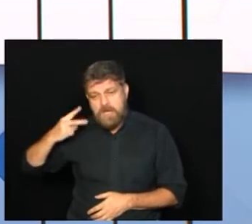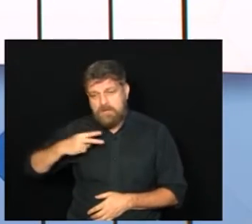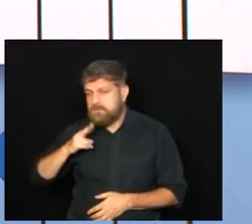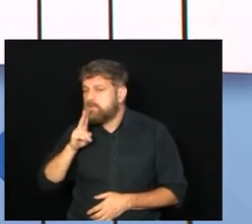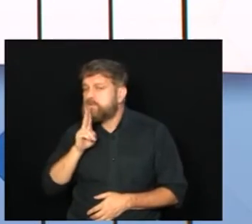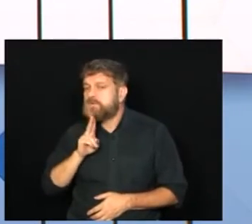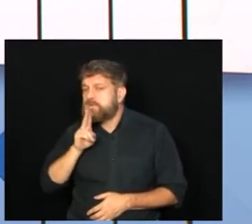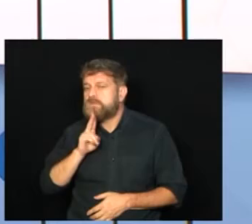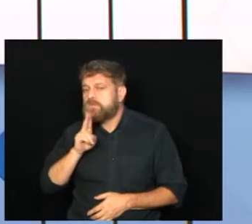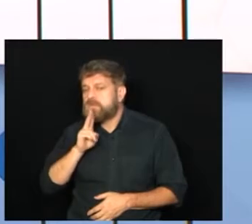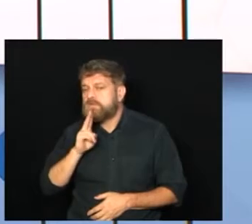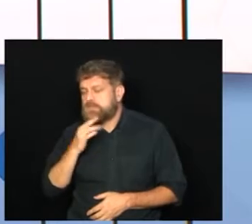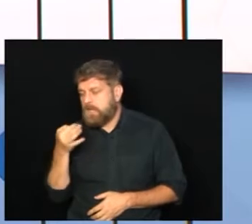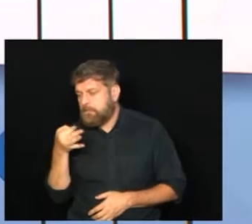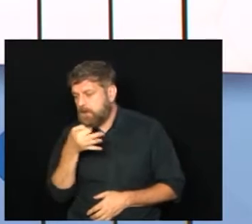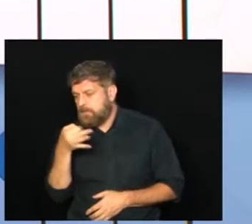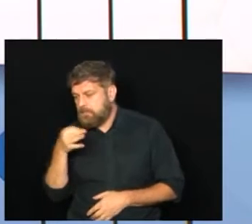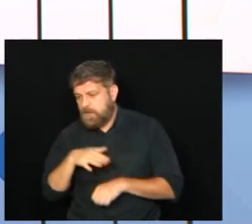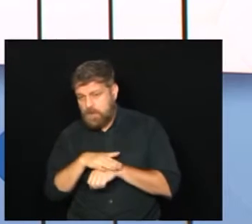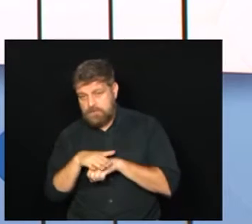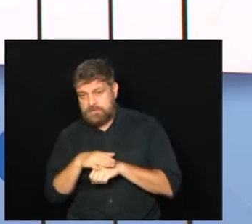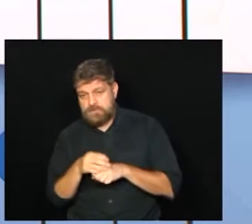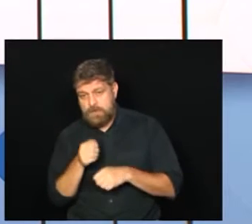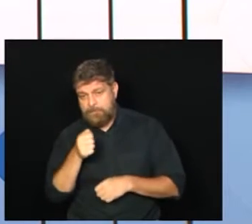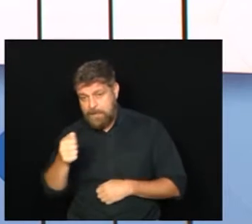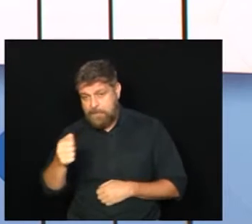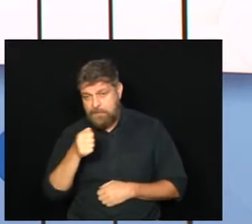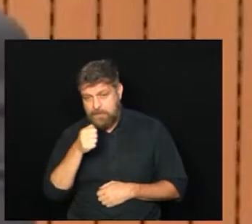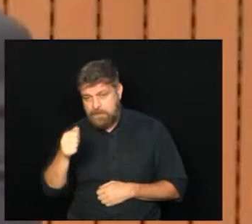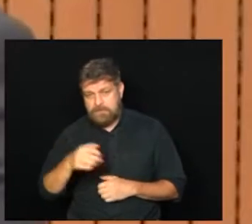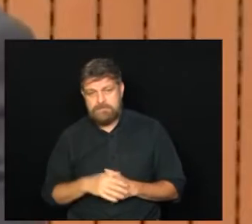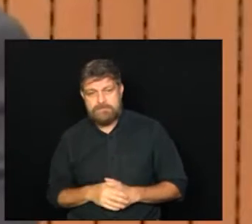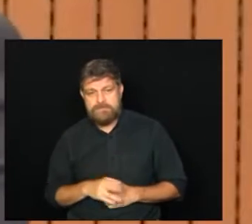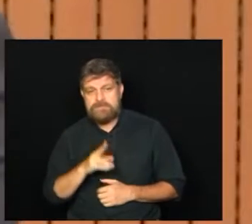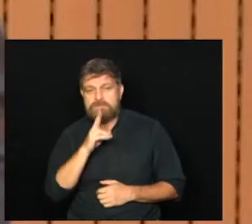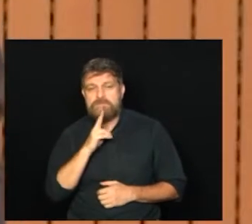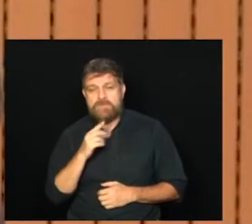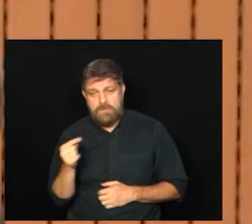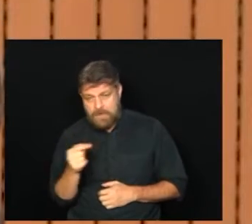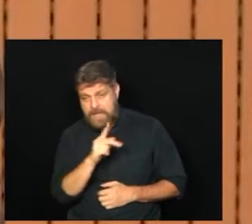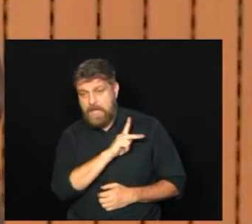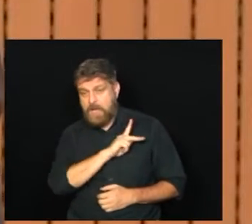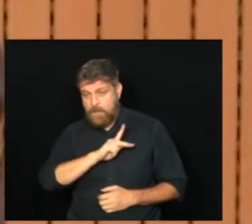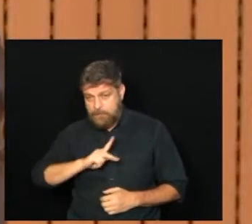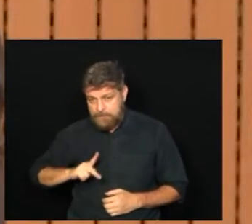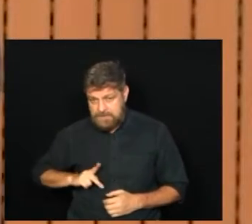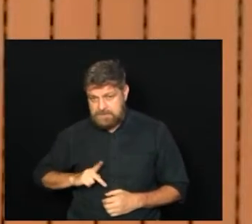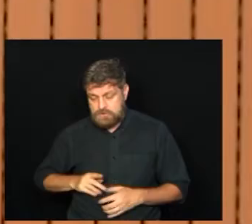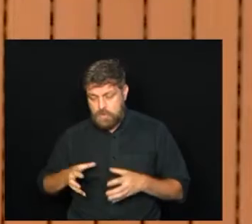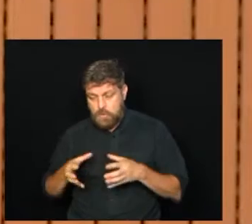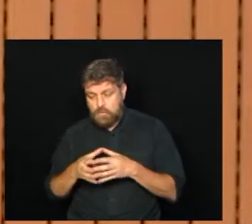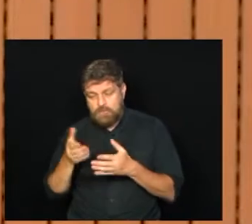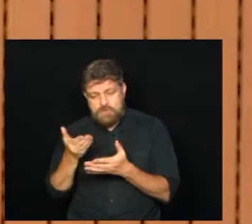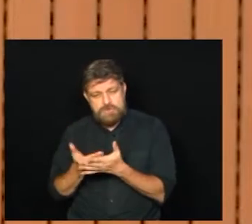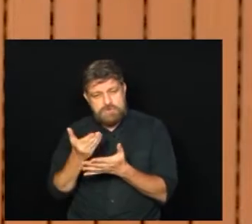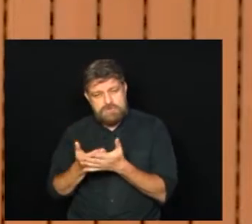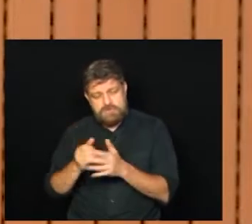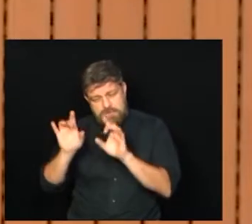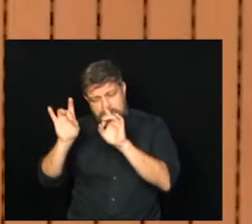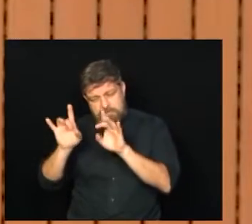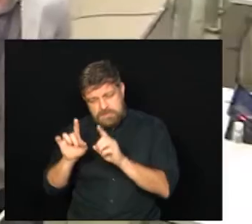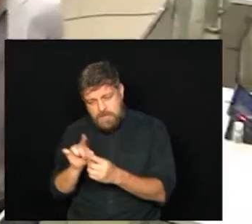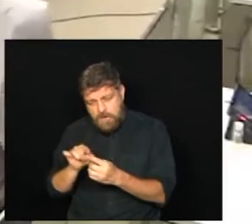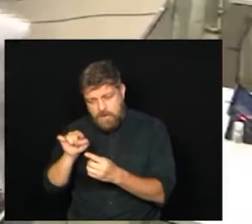Nelson Osseri, falou com a nossa equipe. Nelson Osseri será o presidente da Comissão Especial de Estudos criada